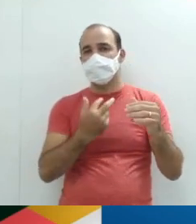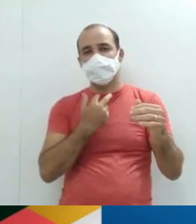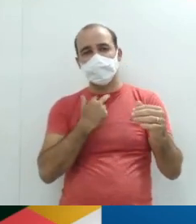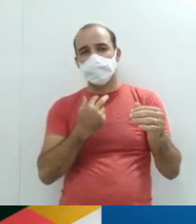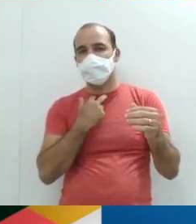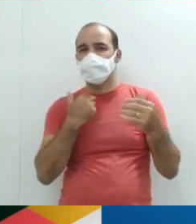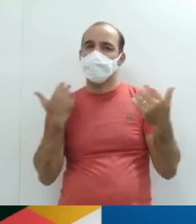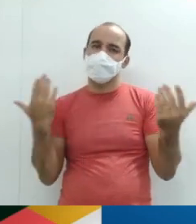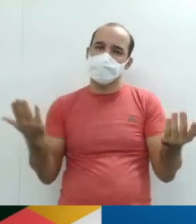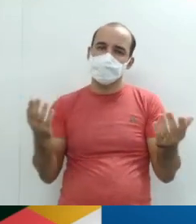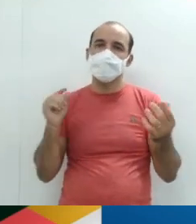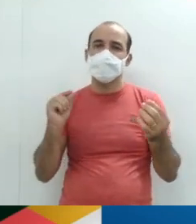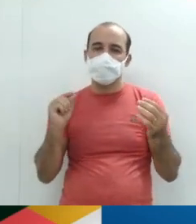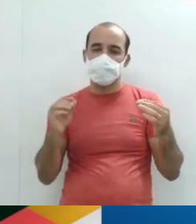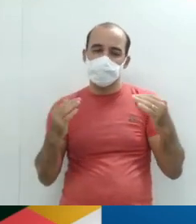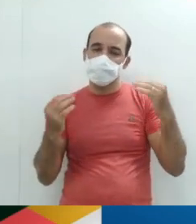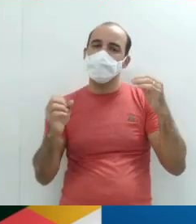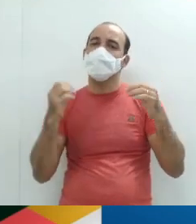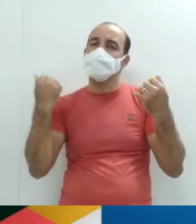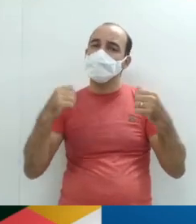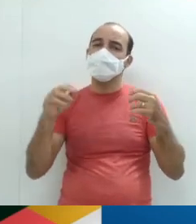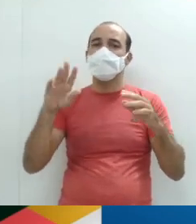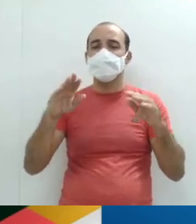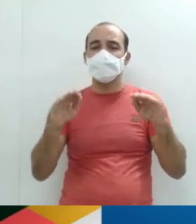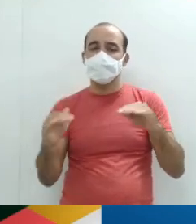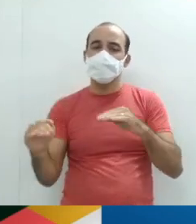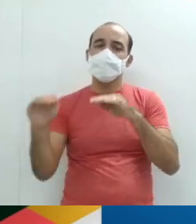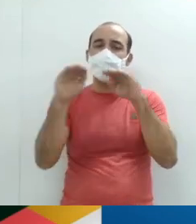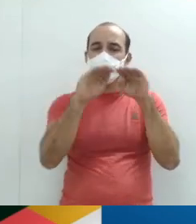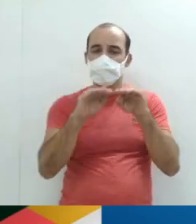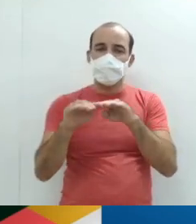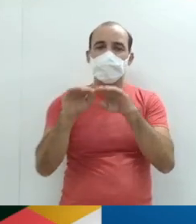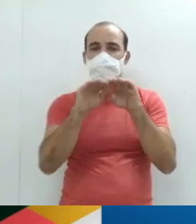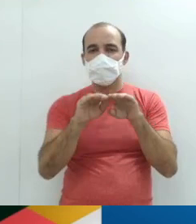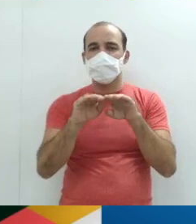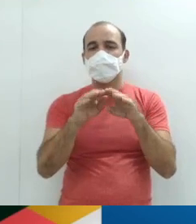pudesse realmente ajudar o outro a crescer e a sobreviver.